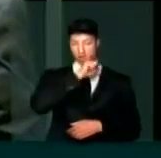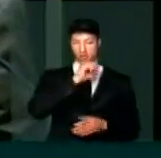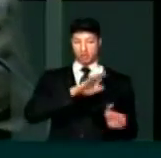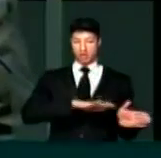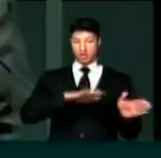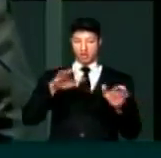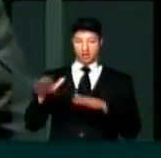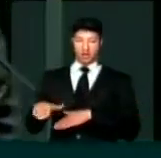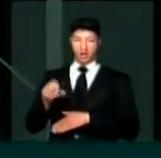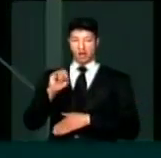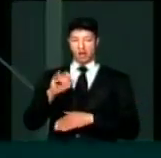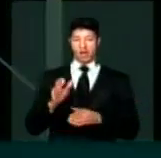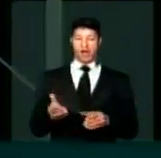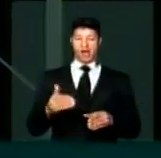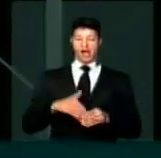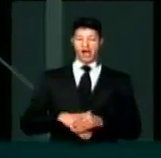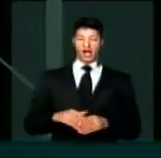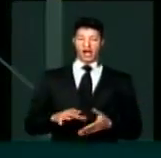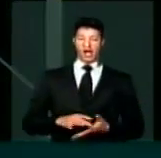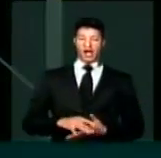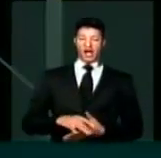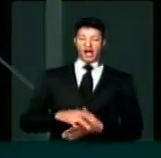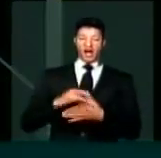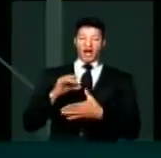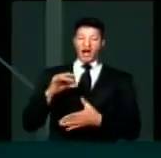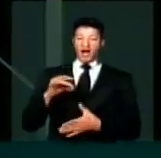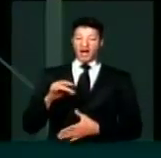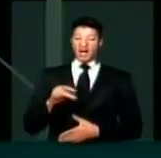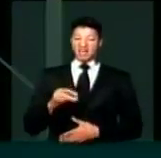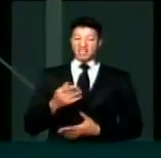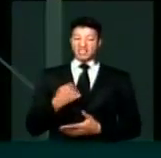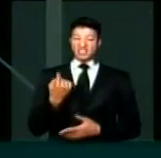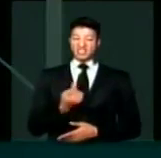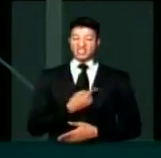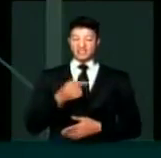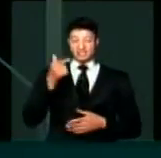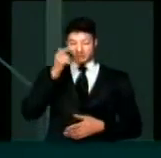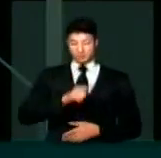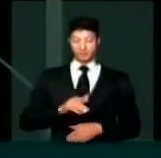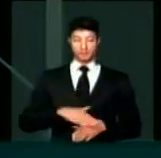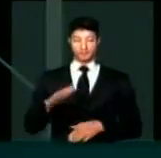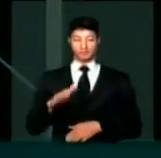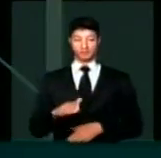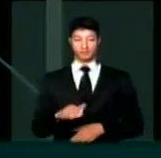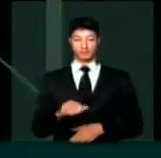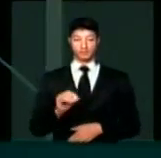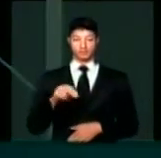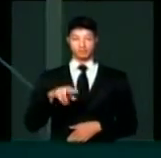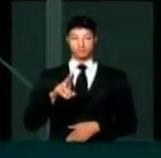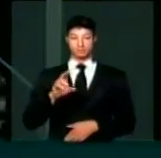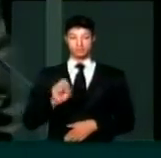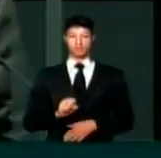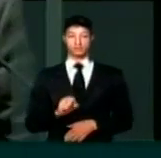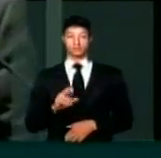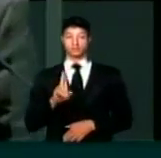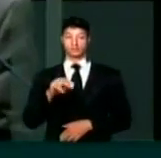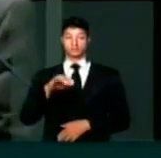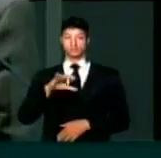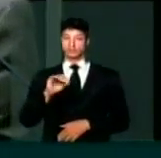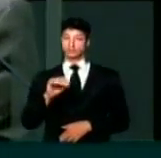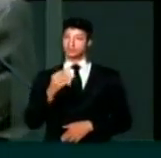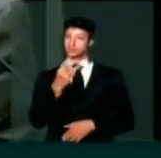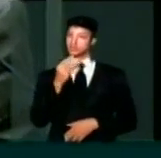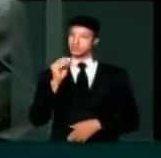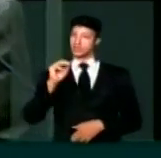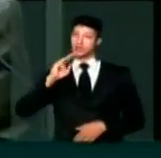imediatamente a transposição se eleito. Nós não suportamos mais esse ônus que a União deveria arcar 30